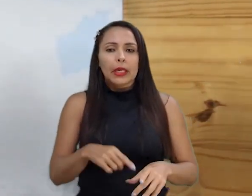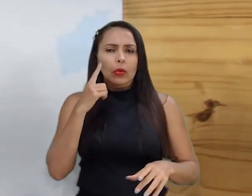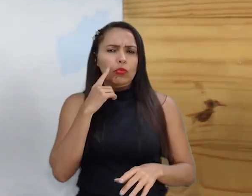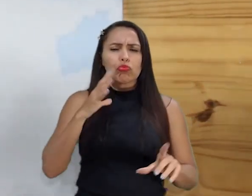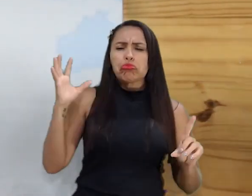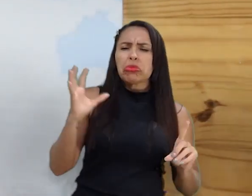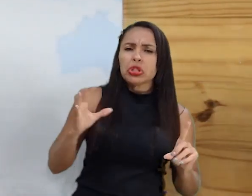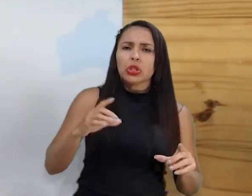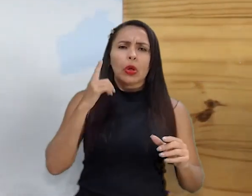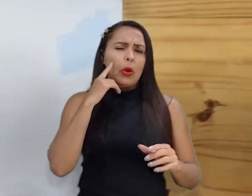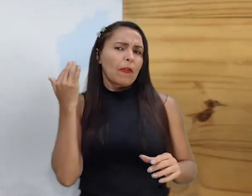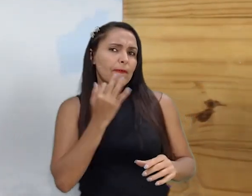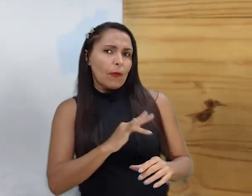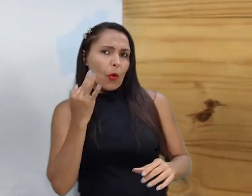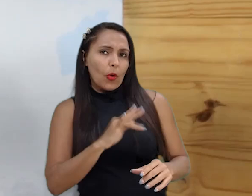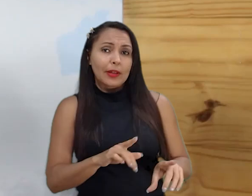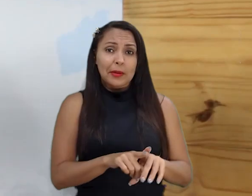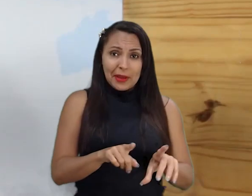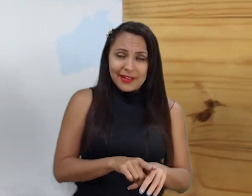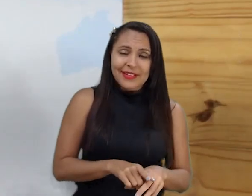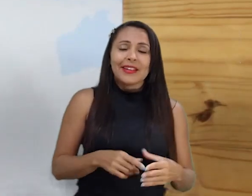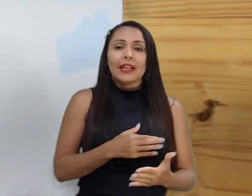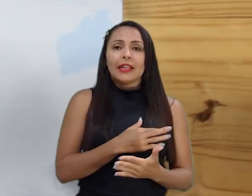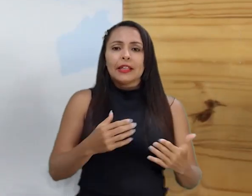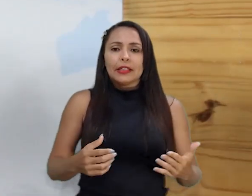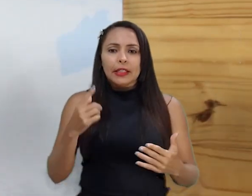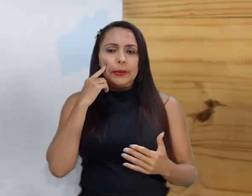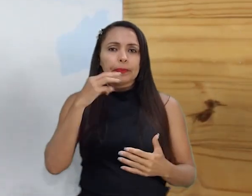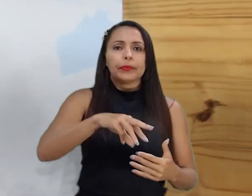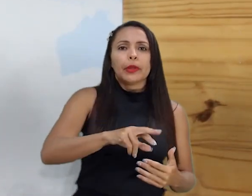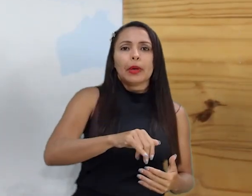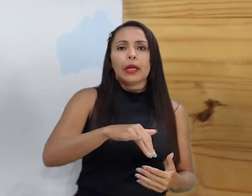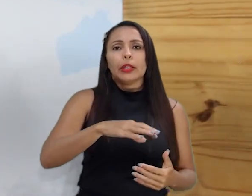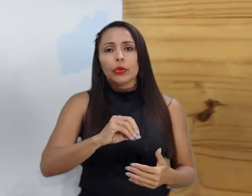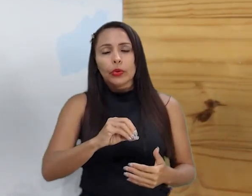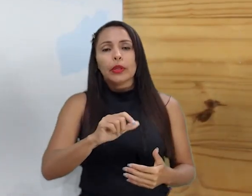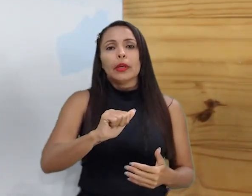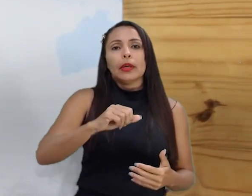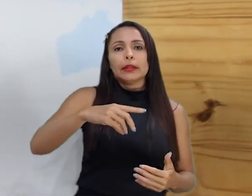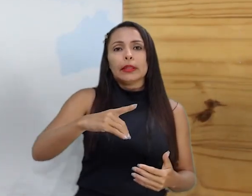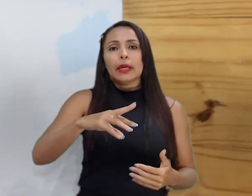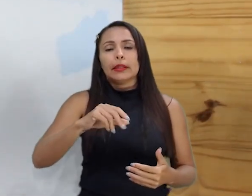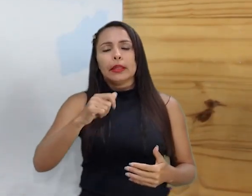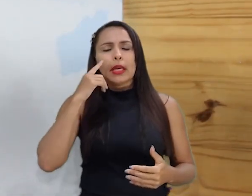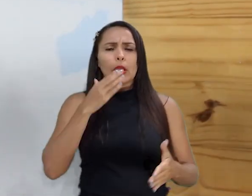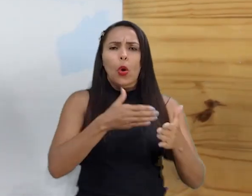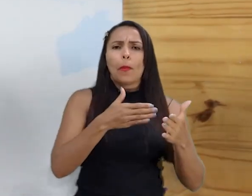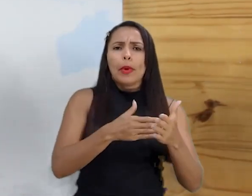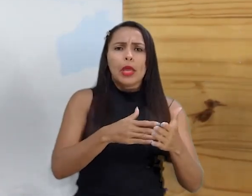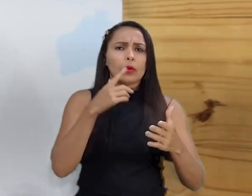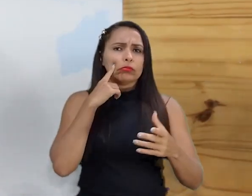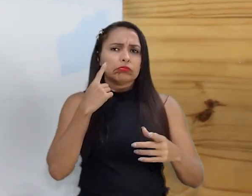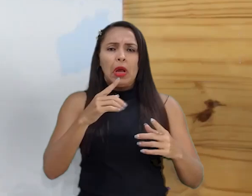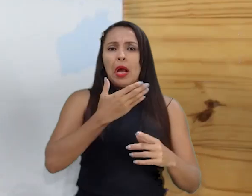Tem até uma fofoca aí literária que dizem que Mário de Andrade e Oswaldo de Andrade, eles romperam a amizade porque